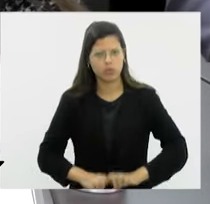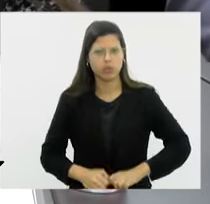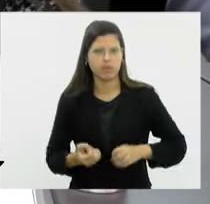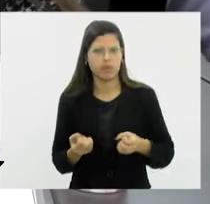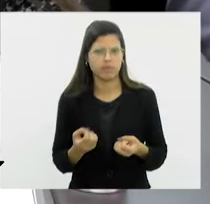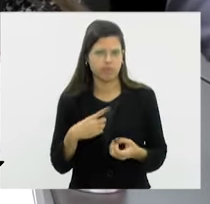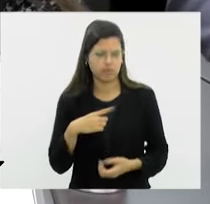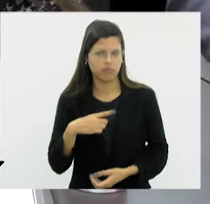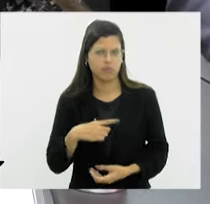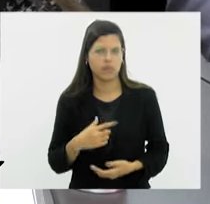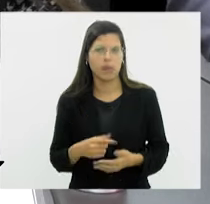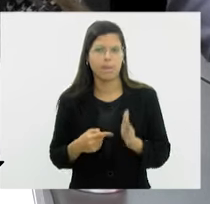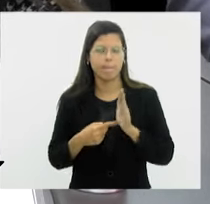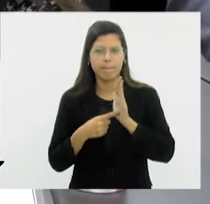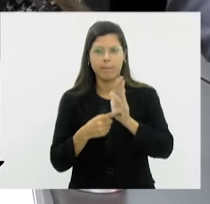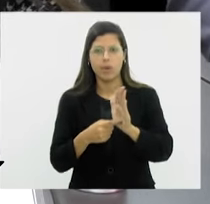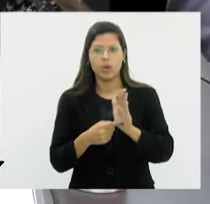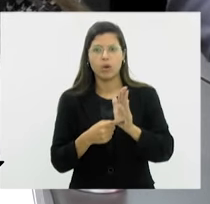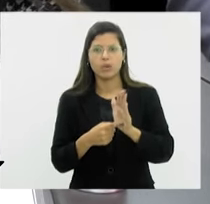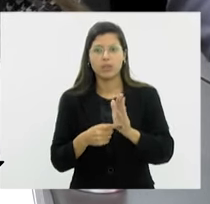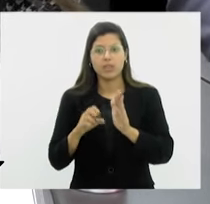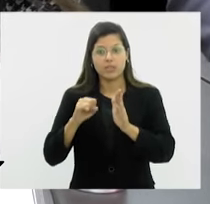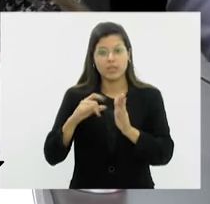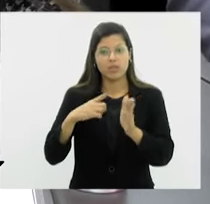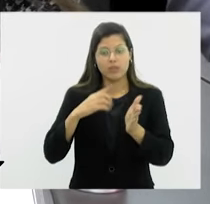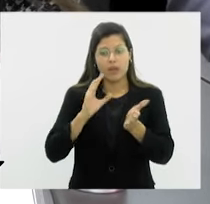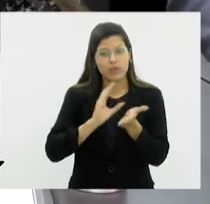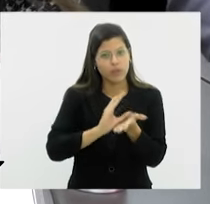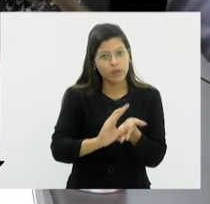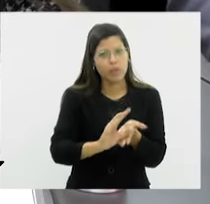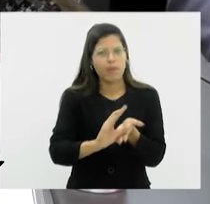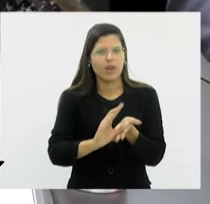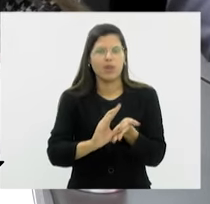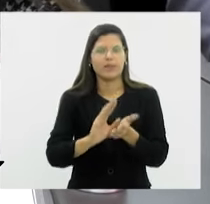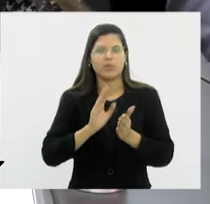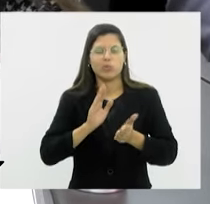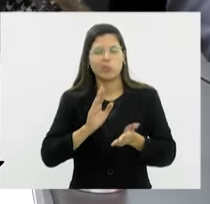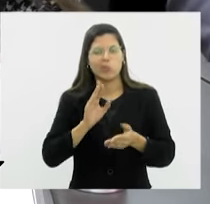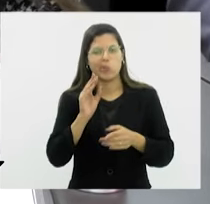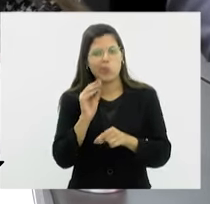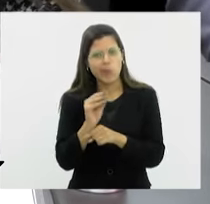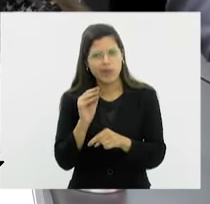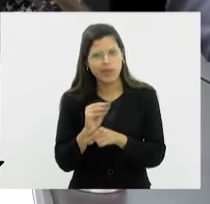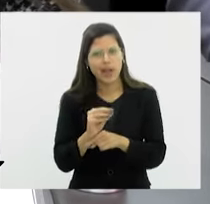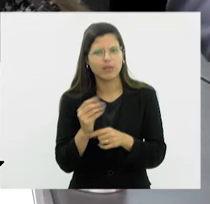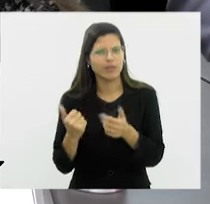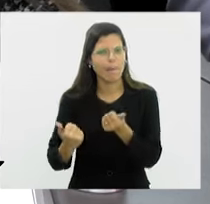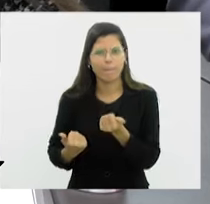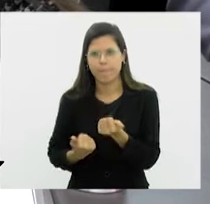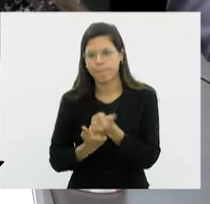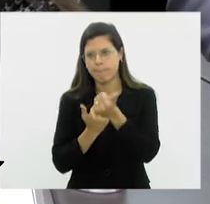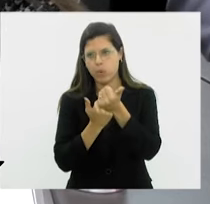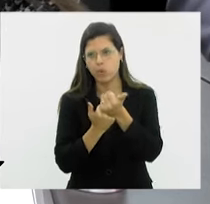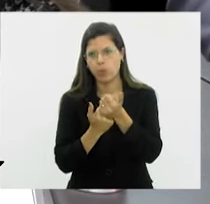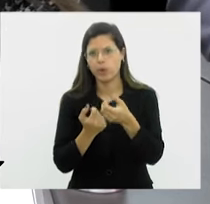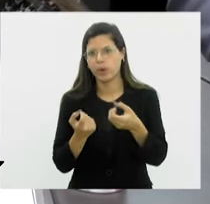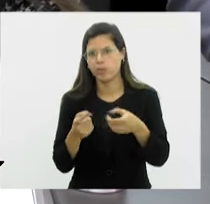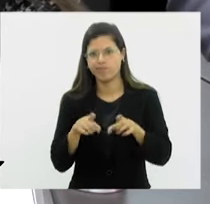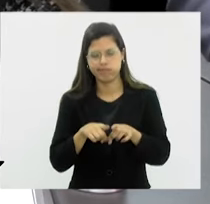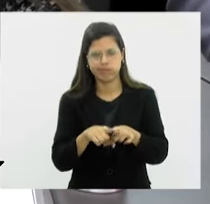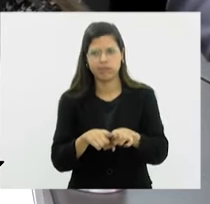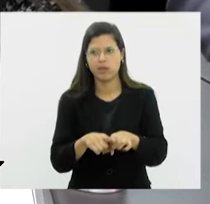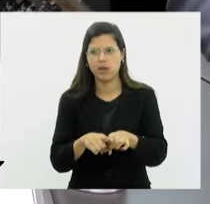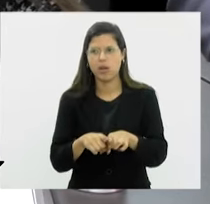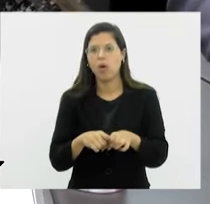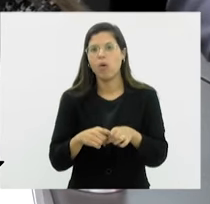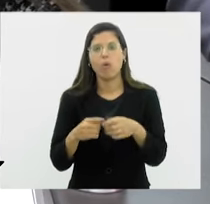aí mostra que, de fato, que com investimento, com cuidado, com apoio, onde, de fato, a pessoa